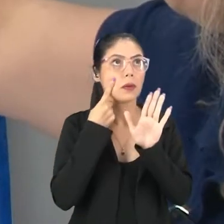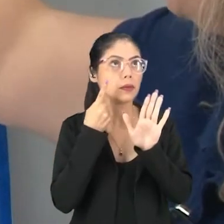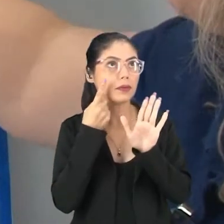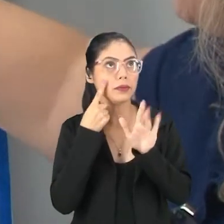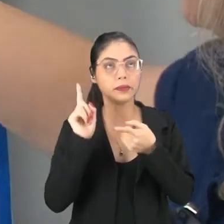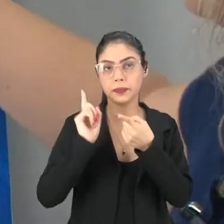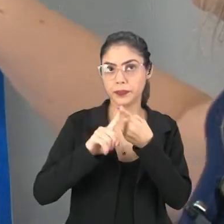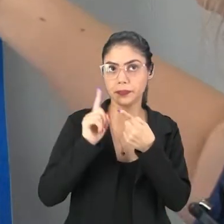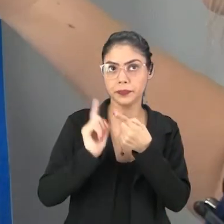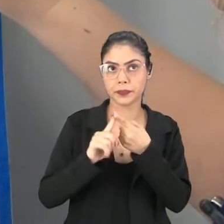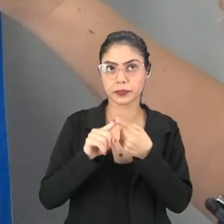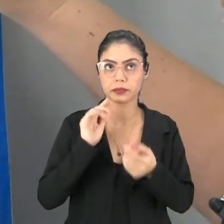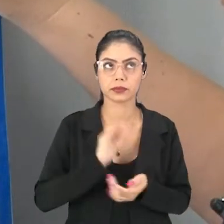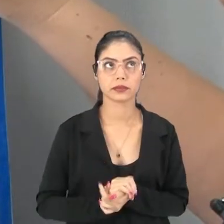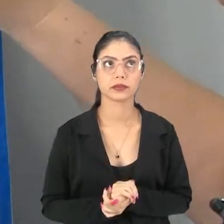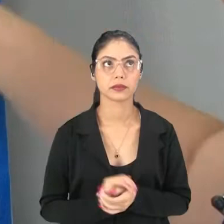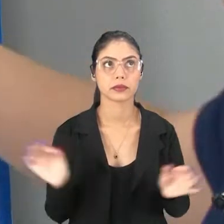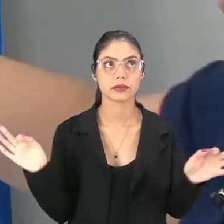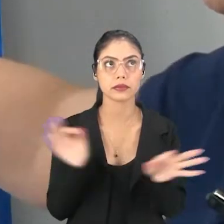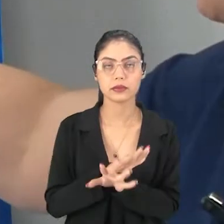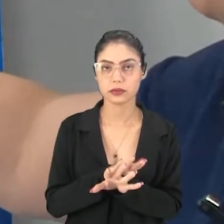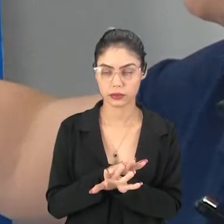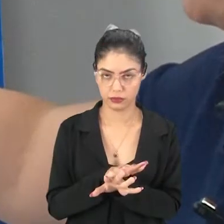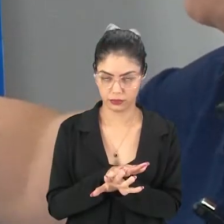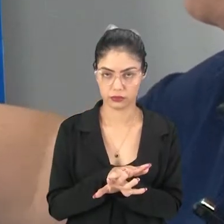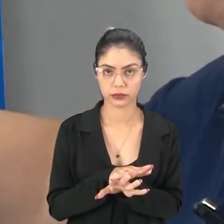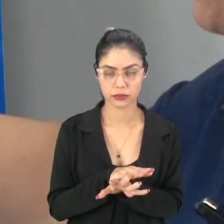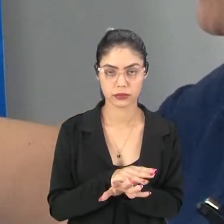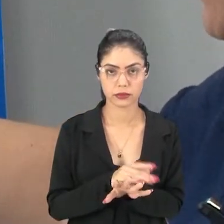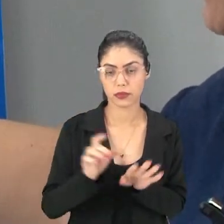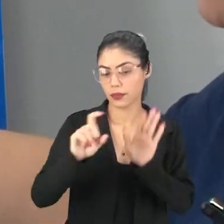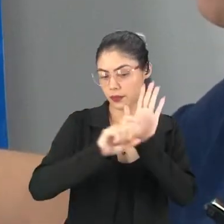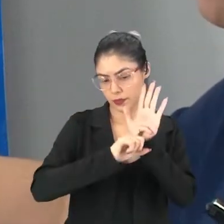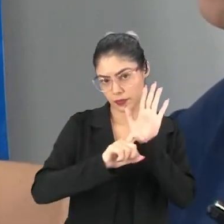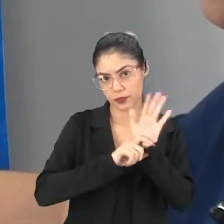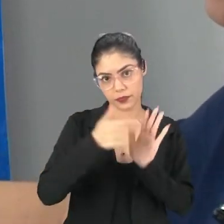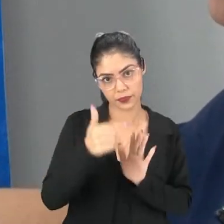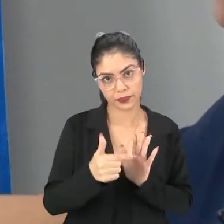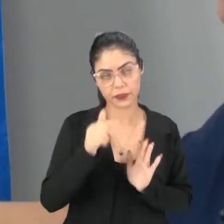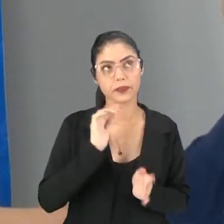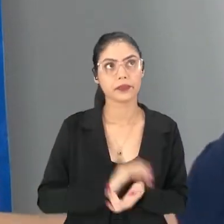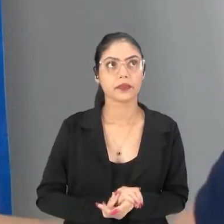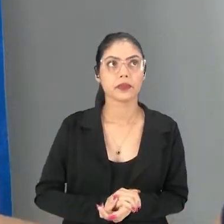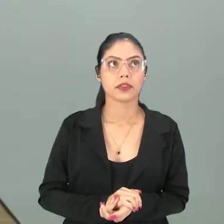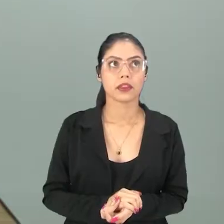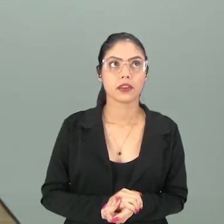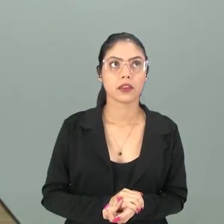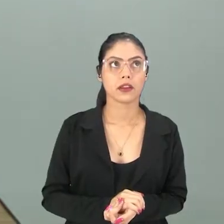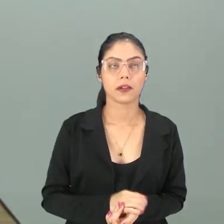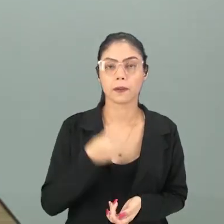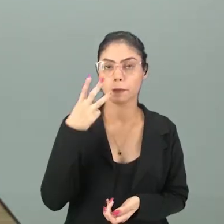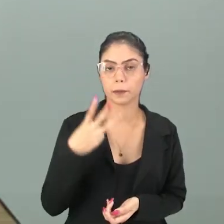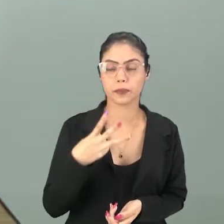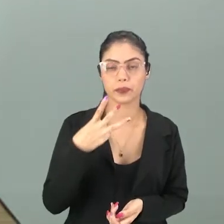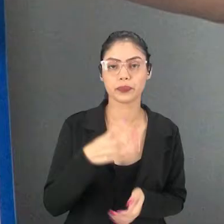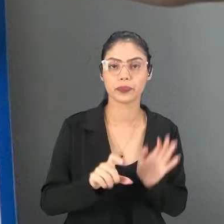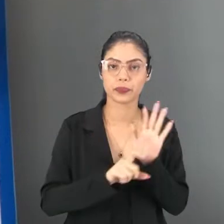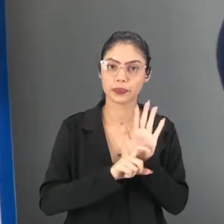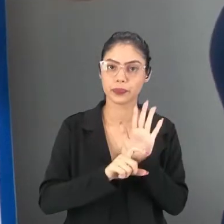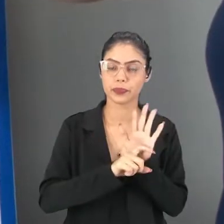temos, né, o primeiro parágrafo, termina aqui. Temos o segundo parágrafo, né,